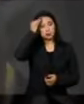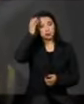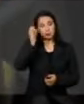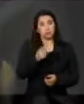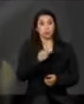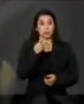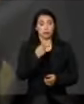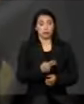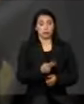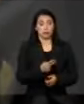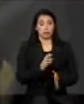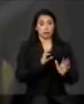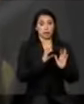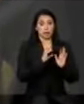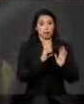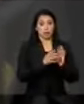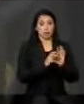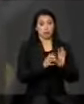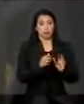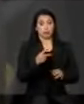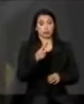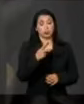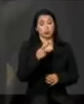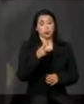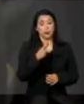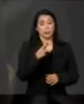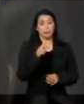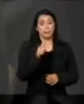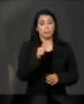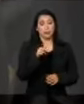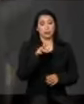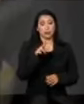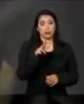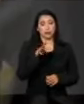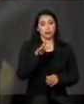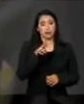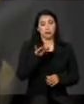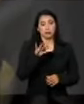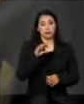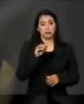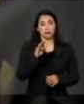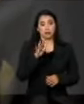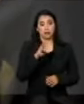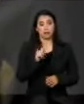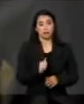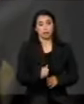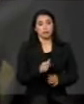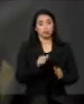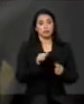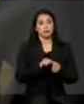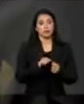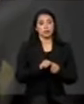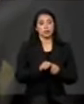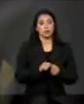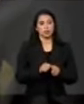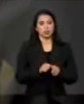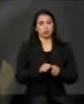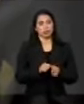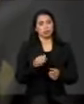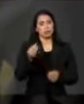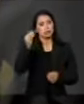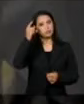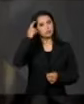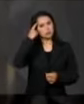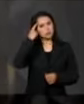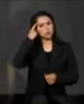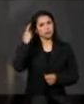o Partido Patriota, ele inaugurou essa ação com uma índole interessantíssima e